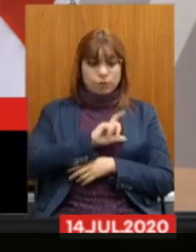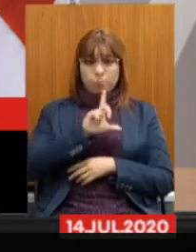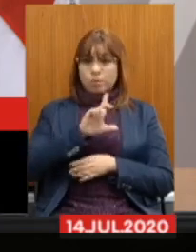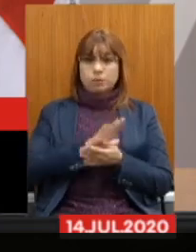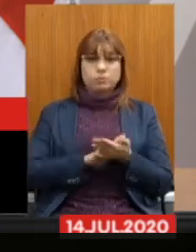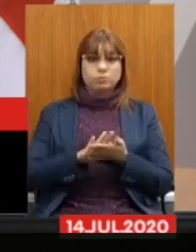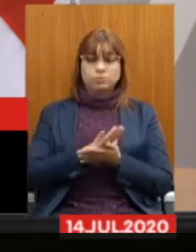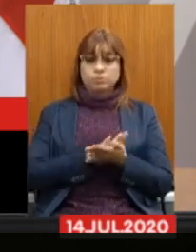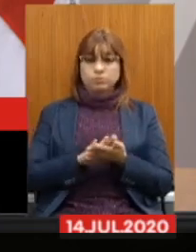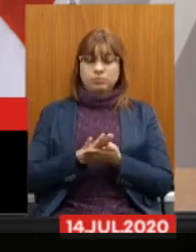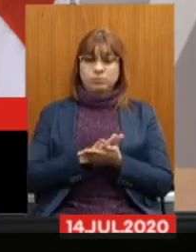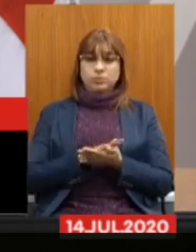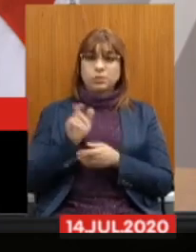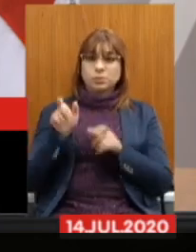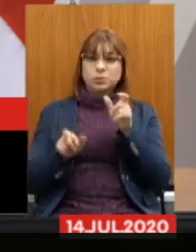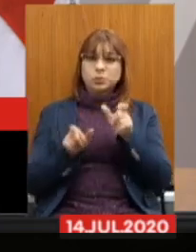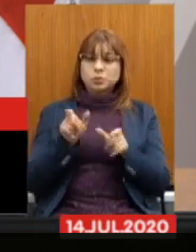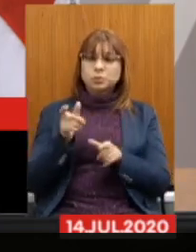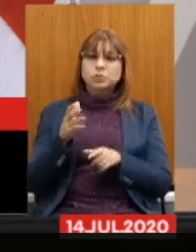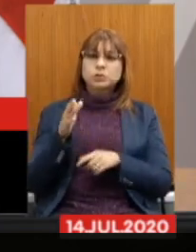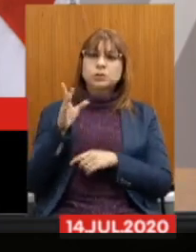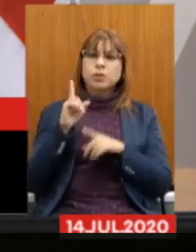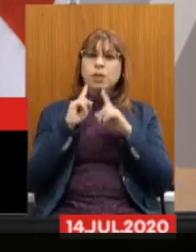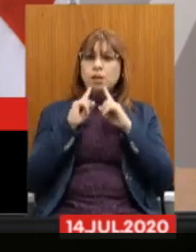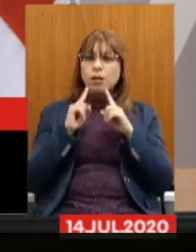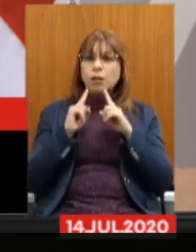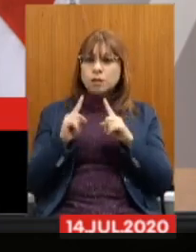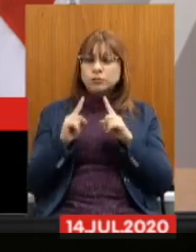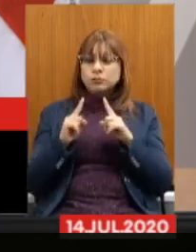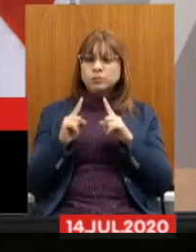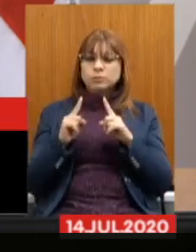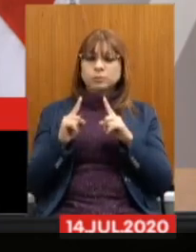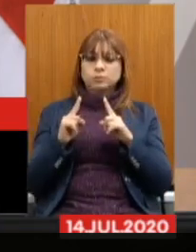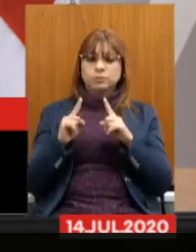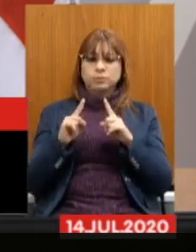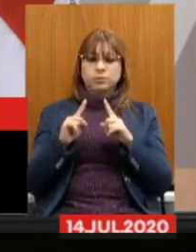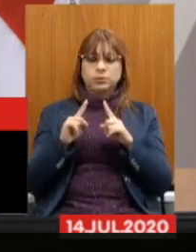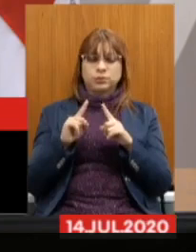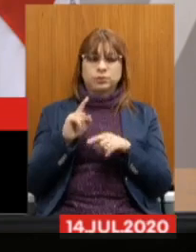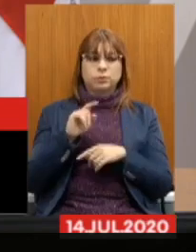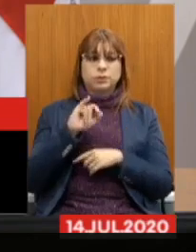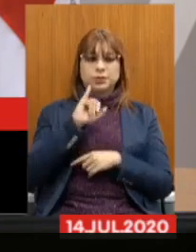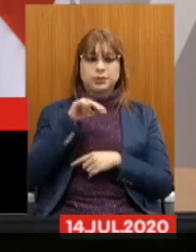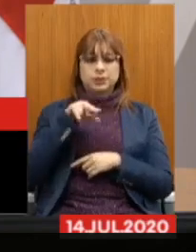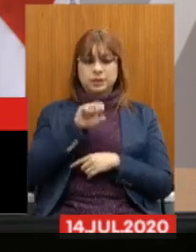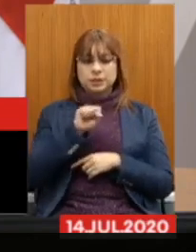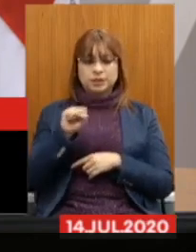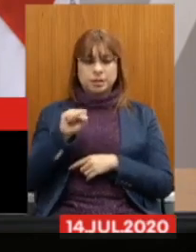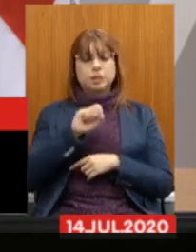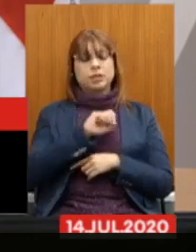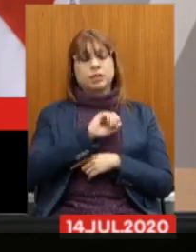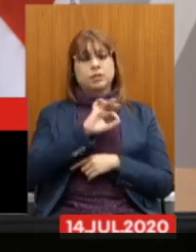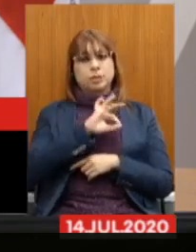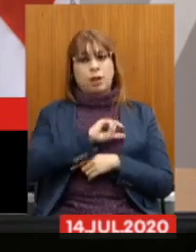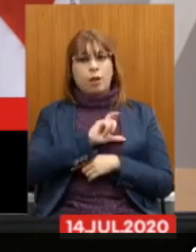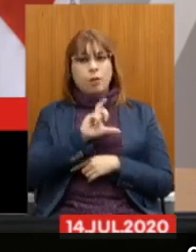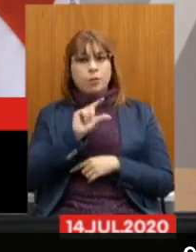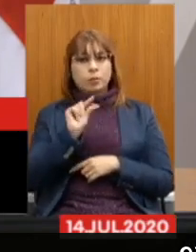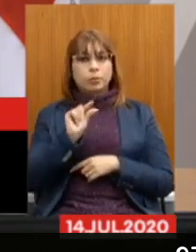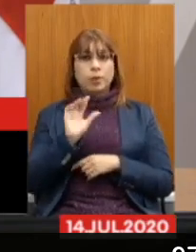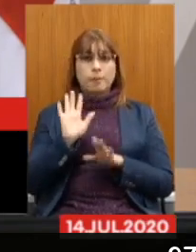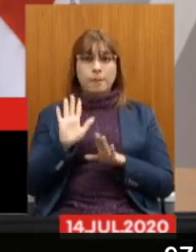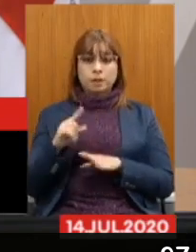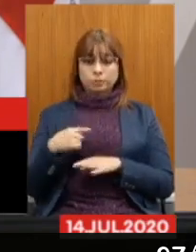As pessoas reclamam do pequeno reajuste do INSS, mas o reajuste que nós temos aqui